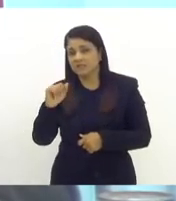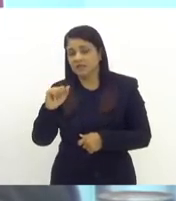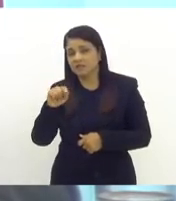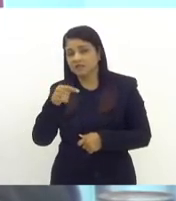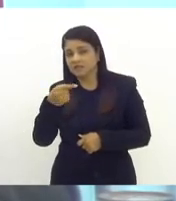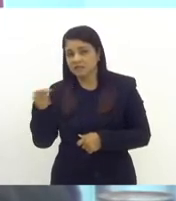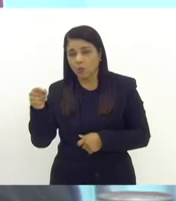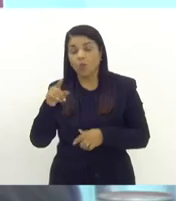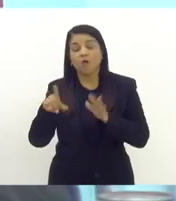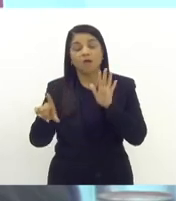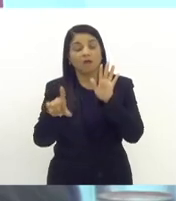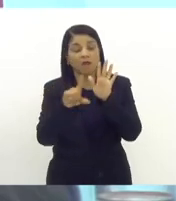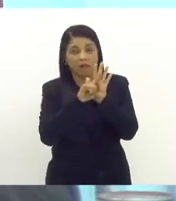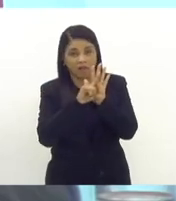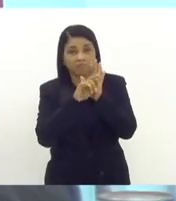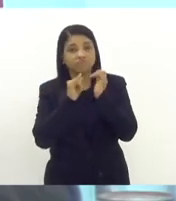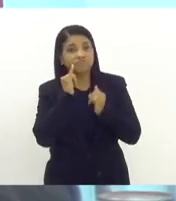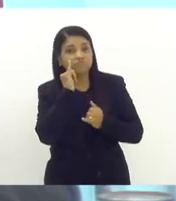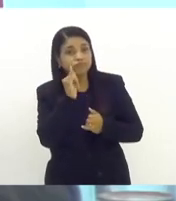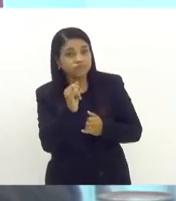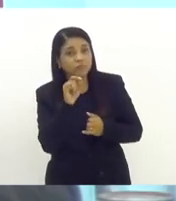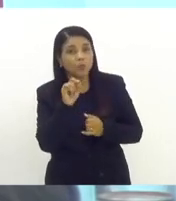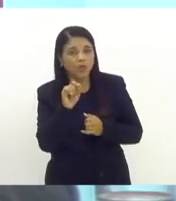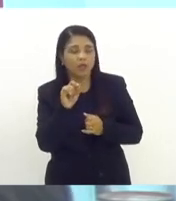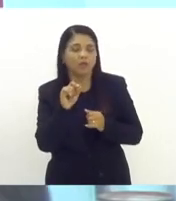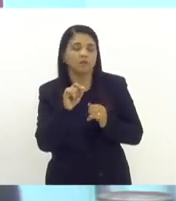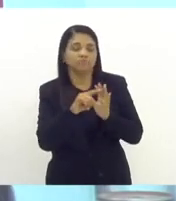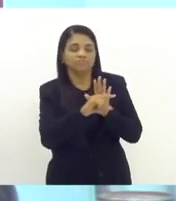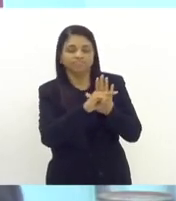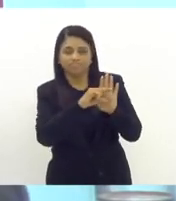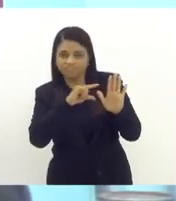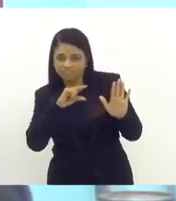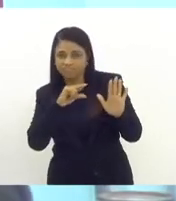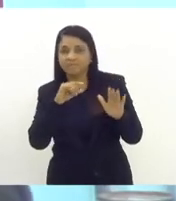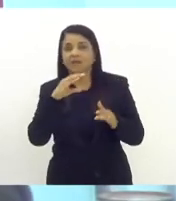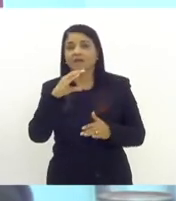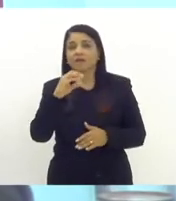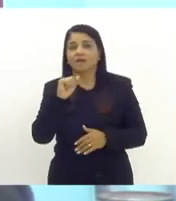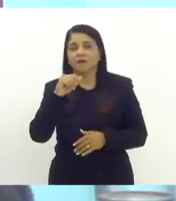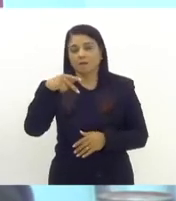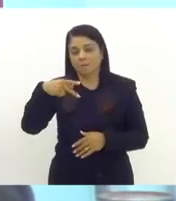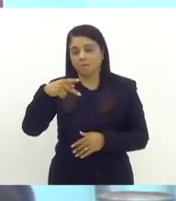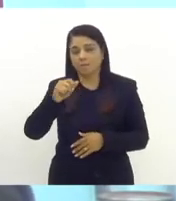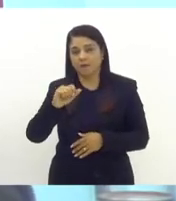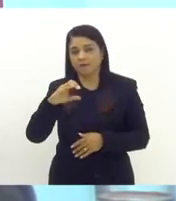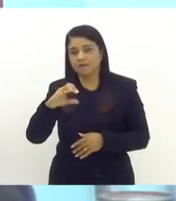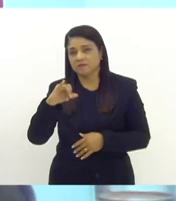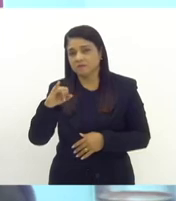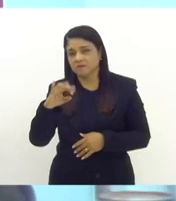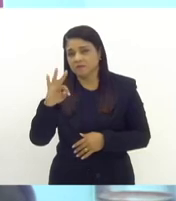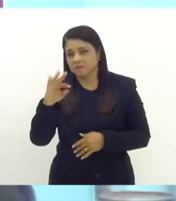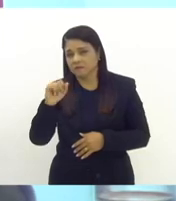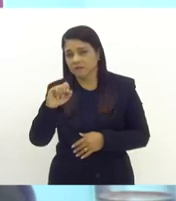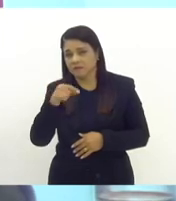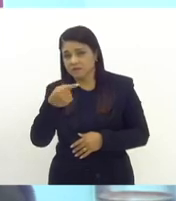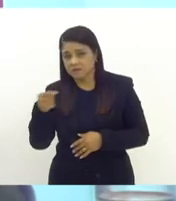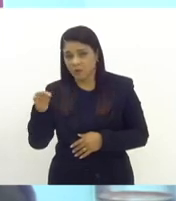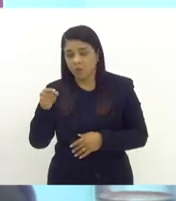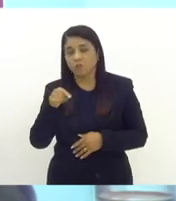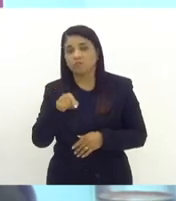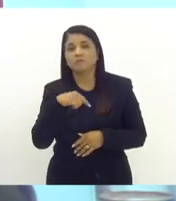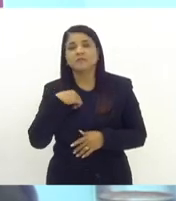fala também na capacitação então vocês têm que estar capacitados para poder apresentar